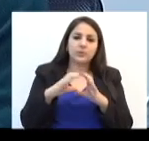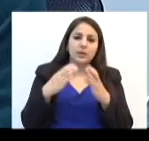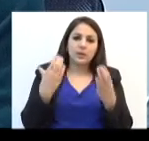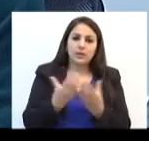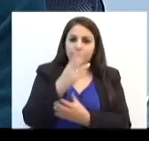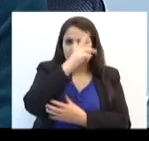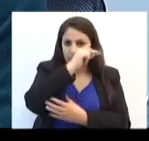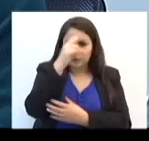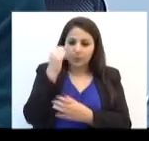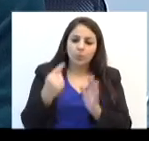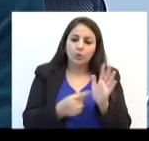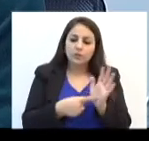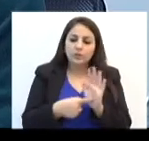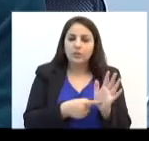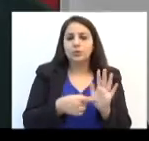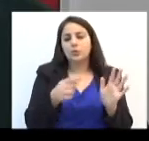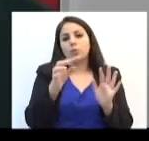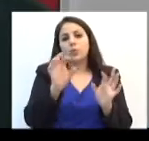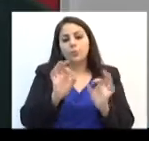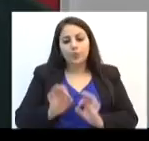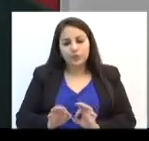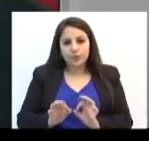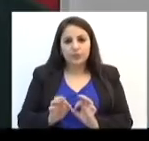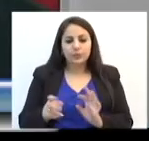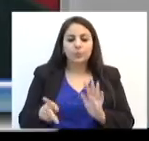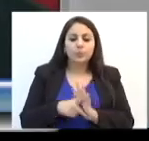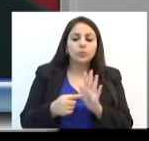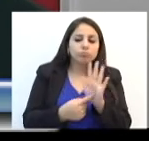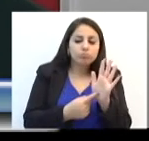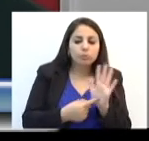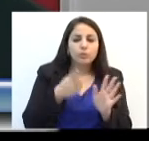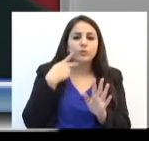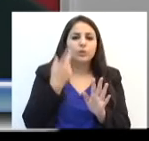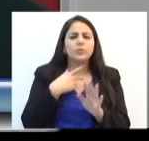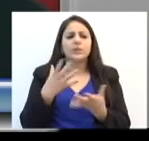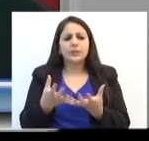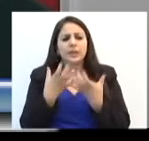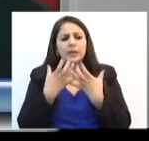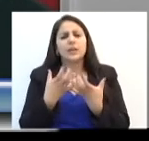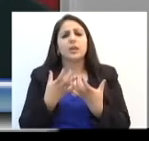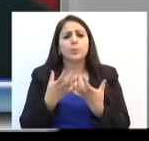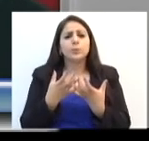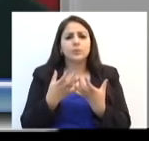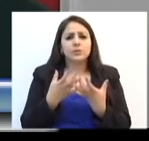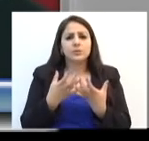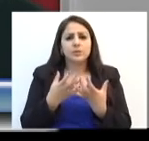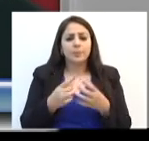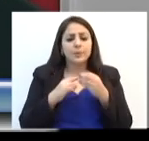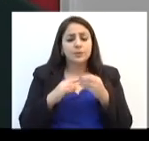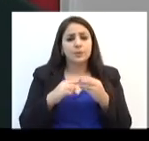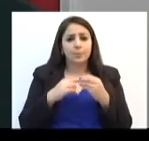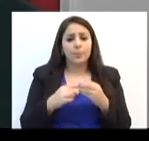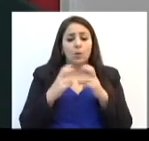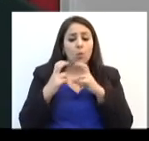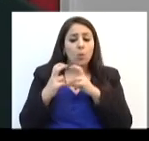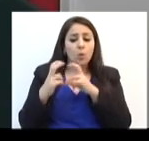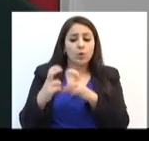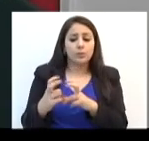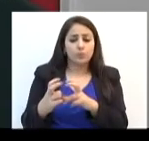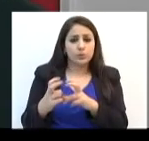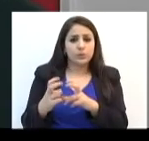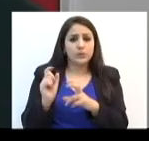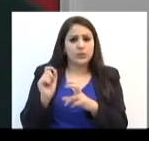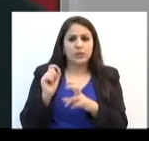do projeto aos vereadores. Queremos a prioridade do transporte coletivo sobre o individual. Queremos ônibus que